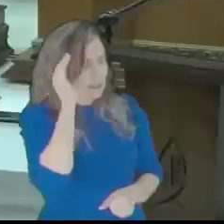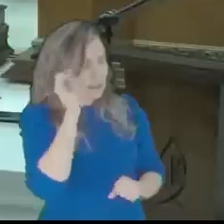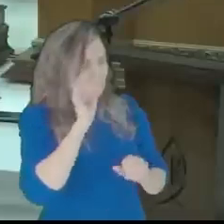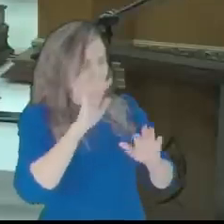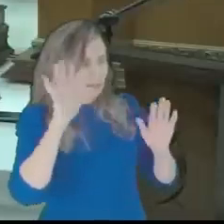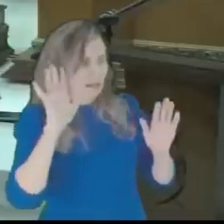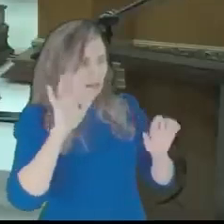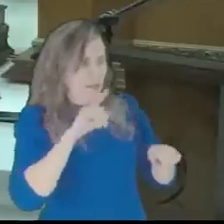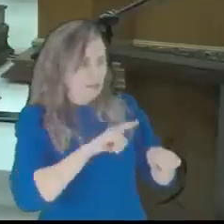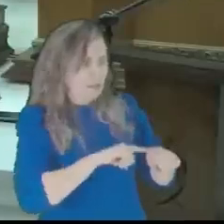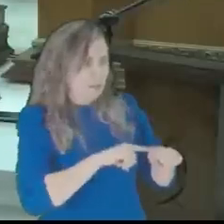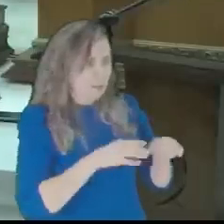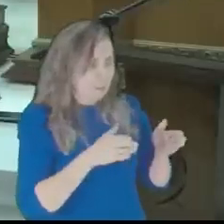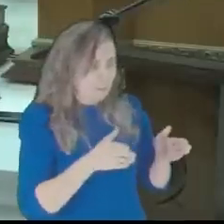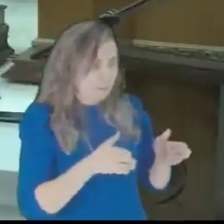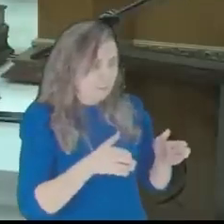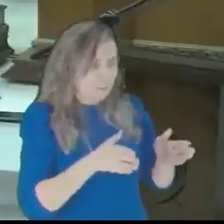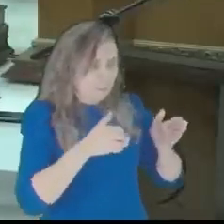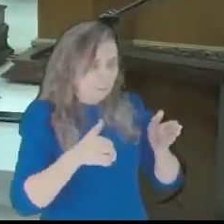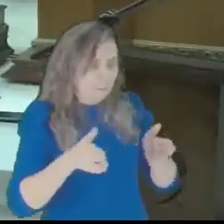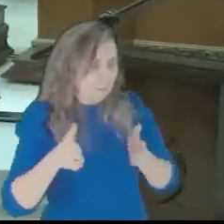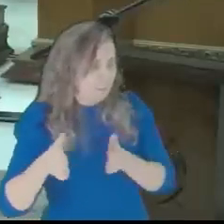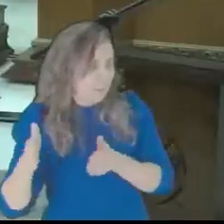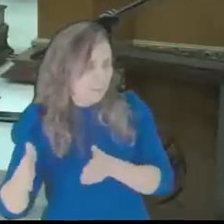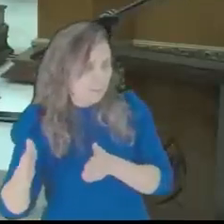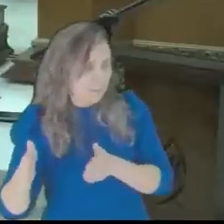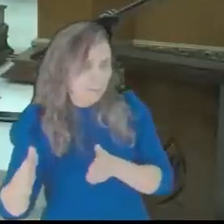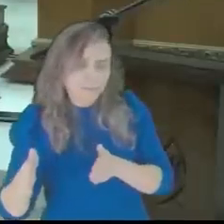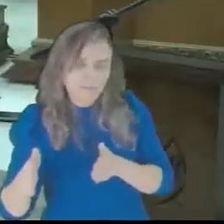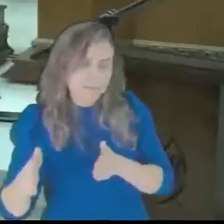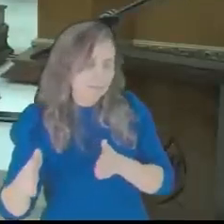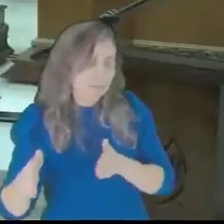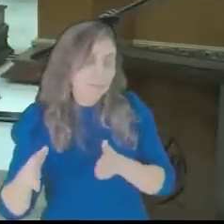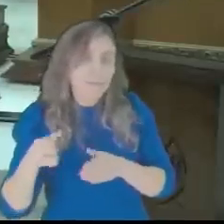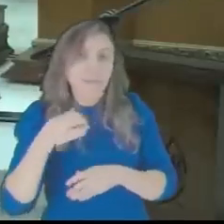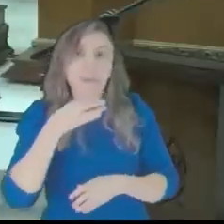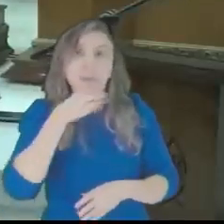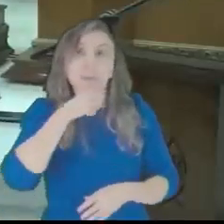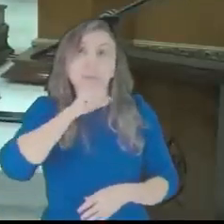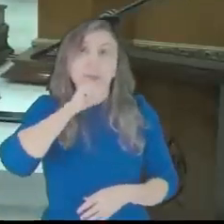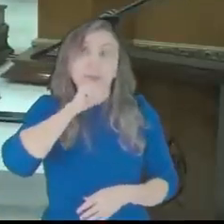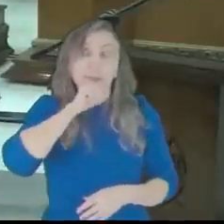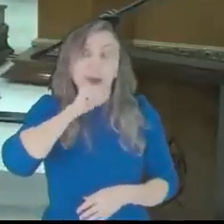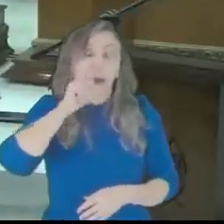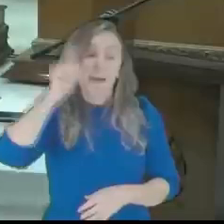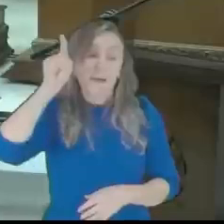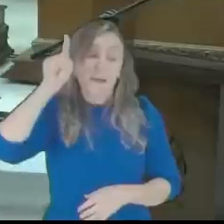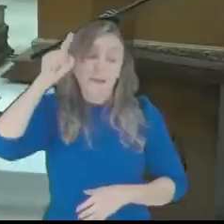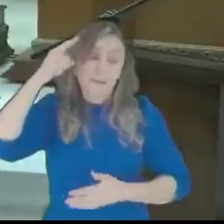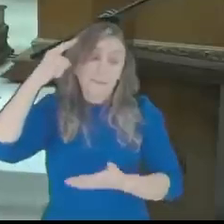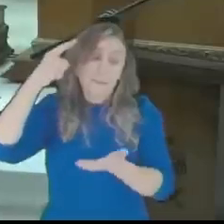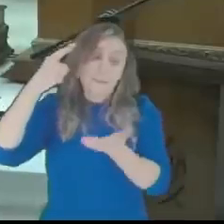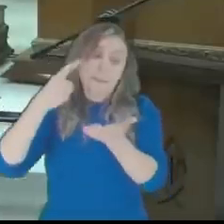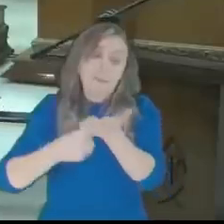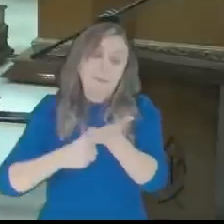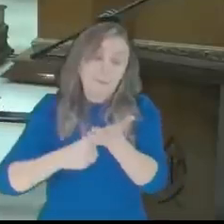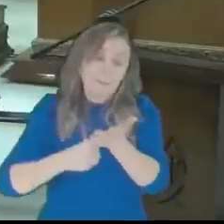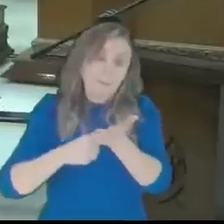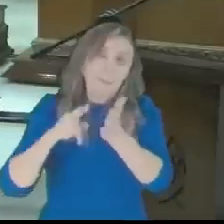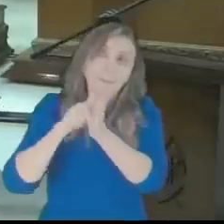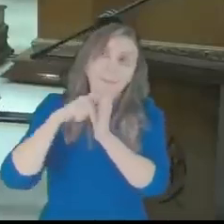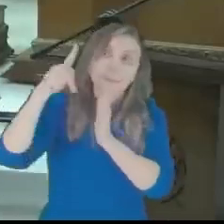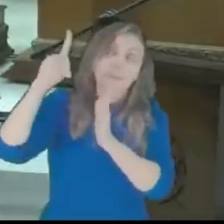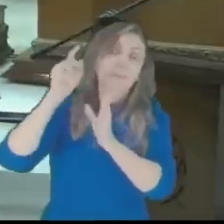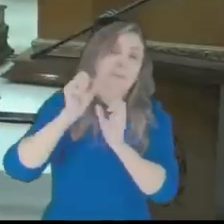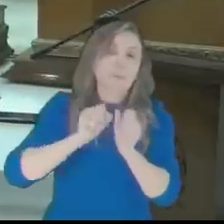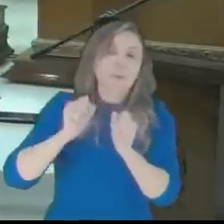as estações que o Pai estabeleceu pelo seu próprio poder.